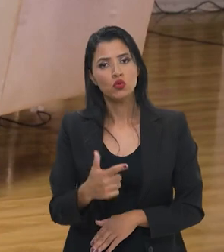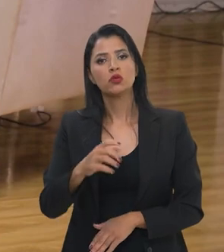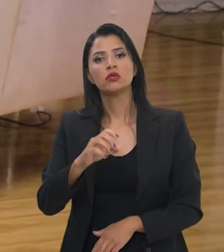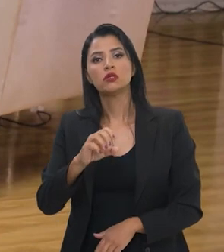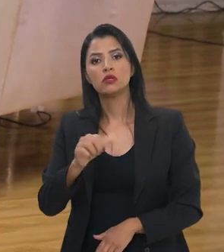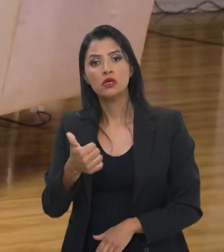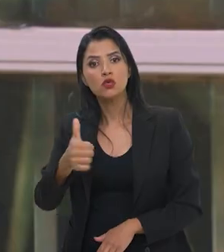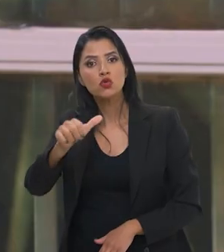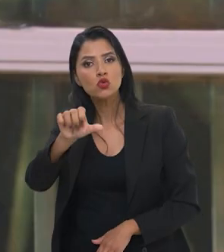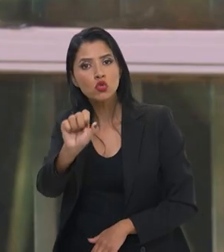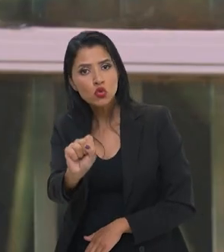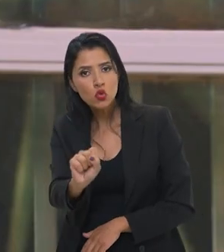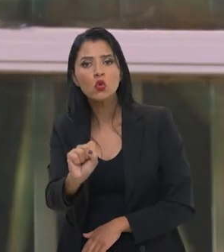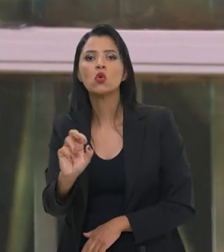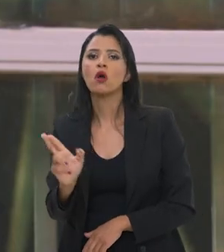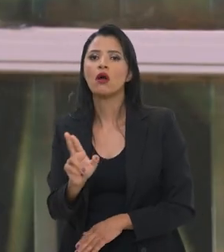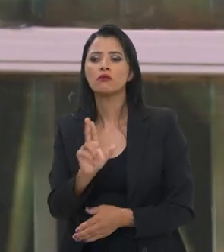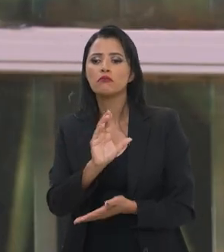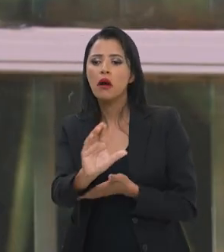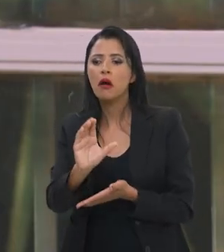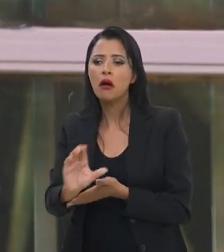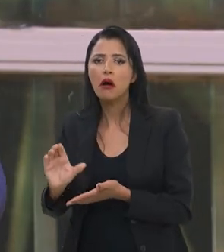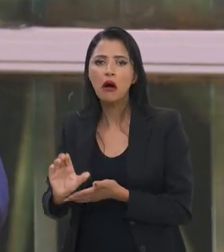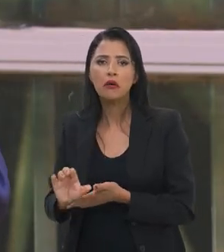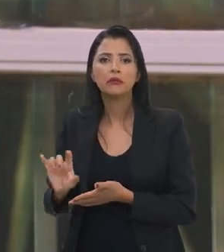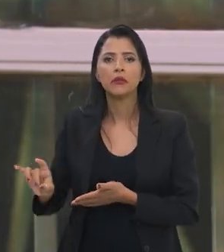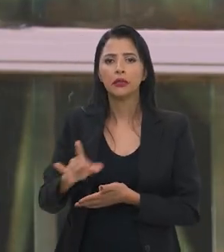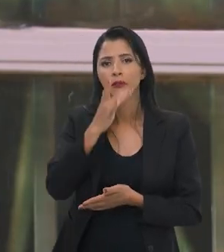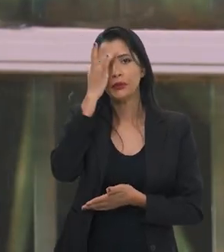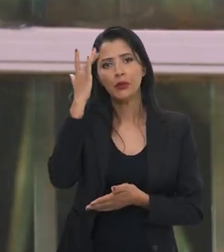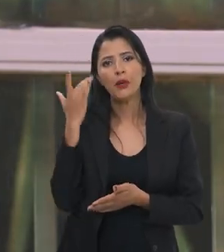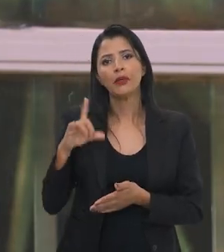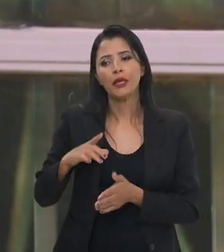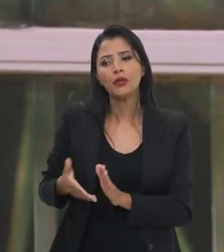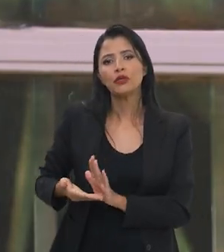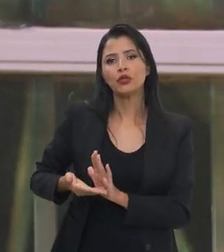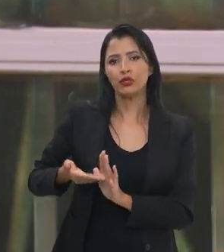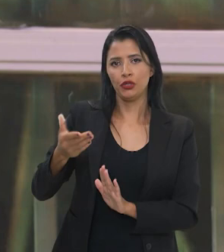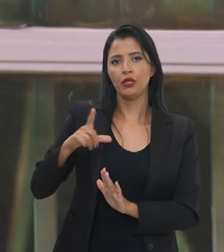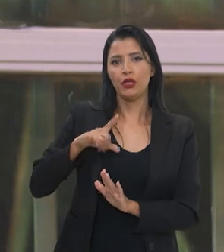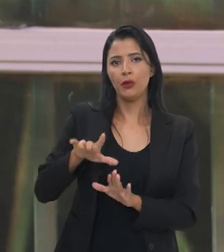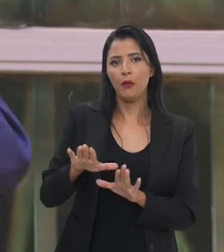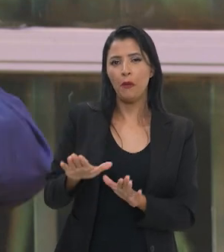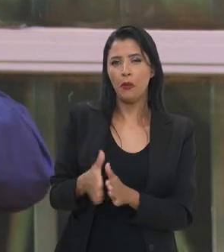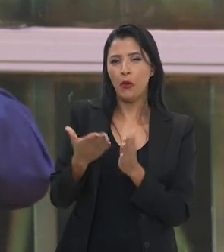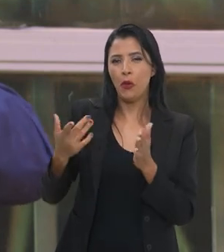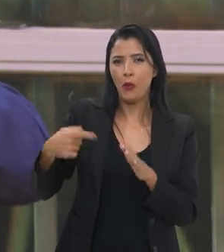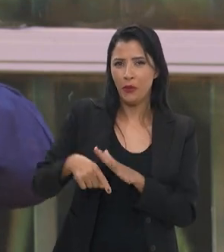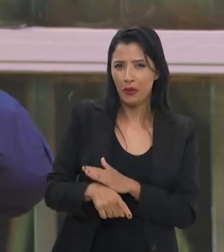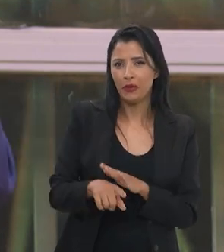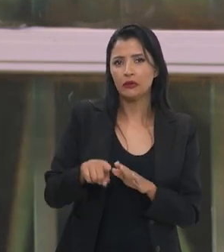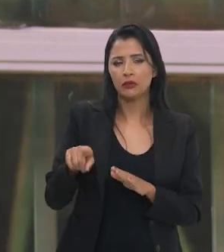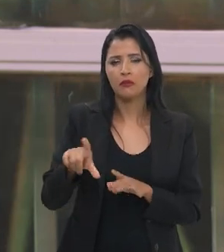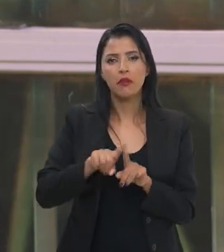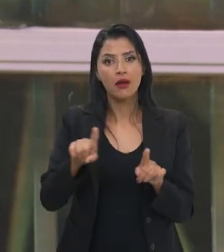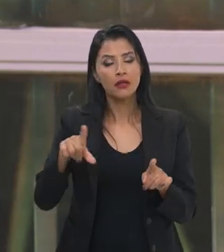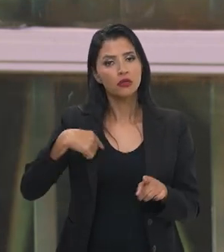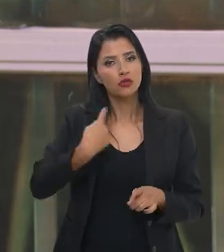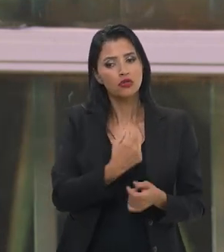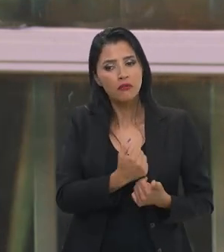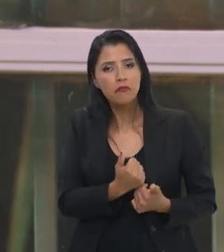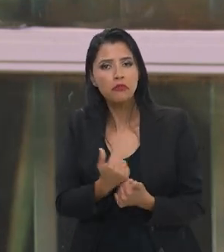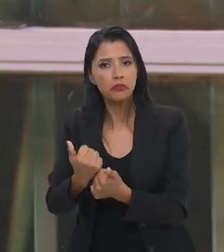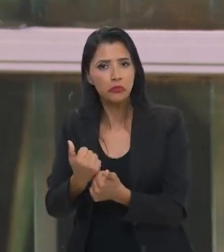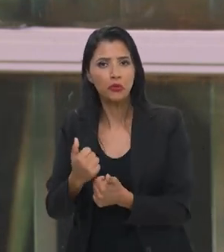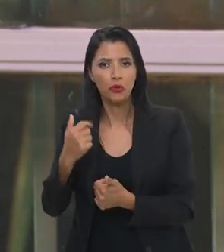218 per capita nós estamos ali na verdade tirando da extrema pobreza quando a gente dá ali todo